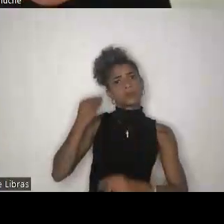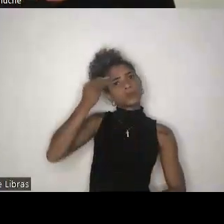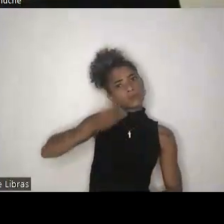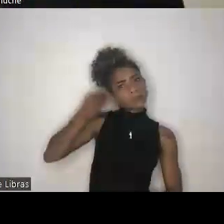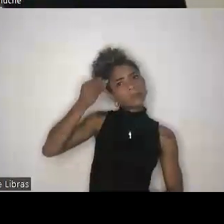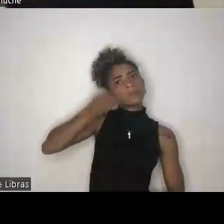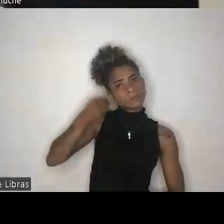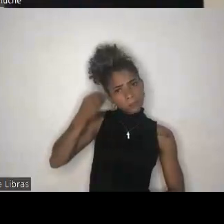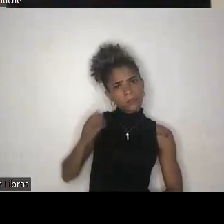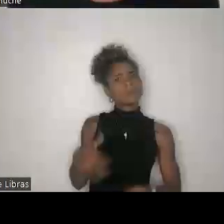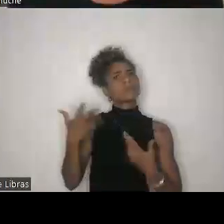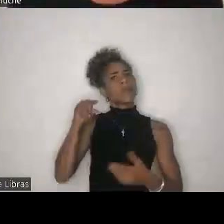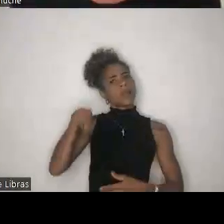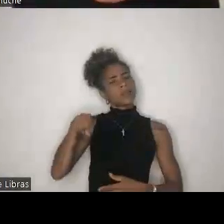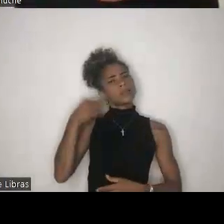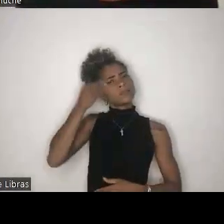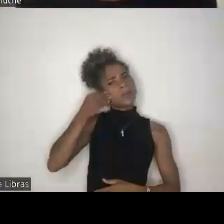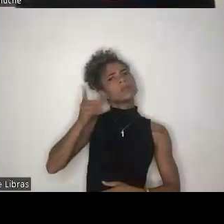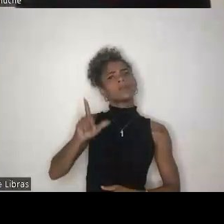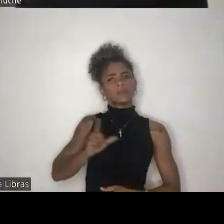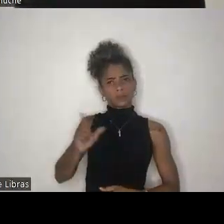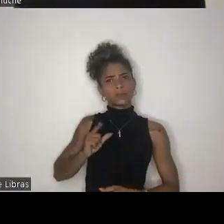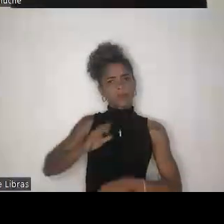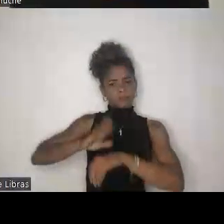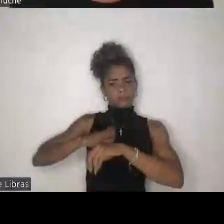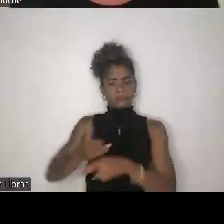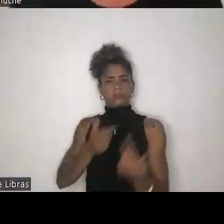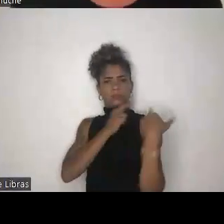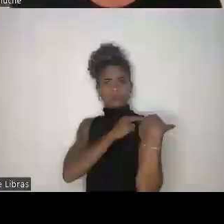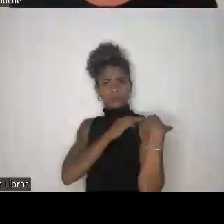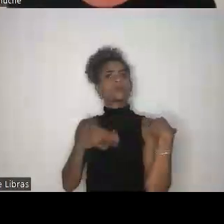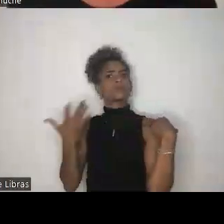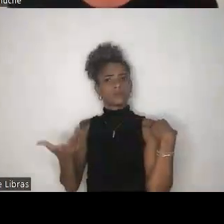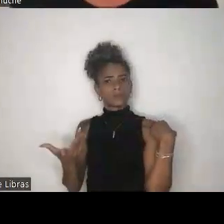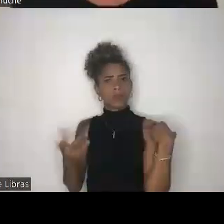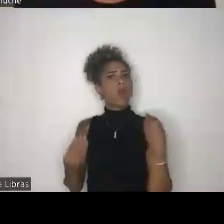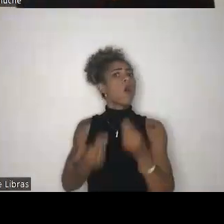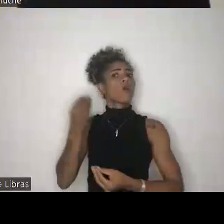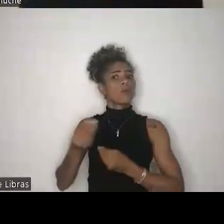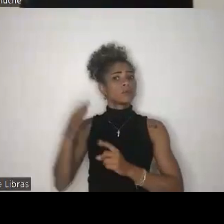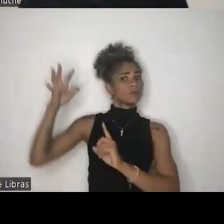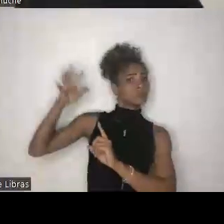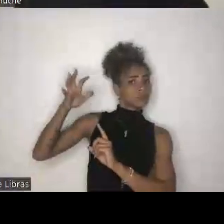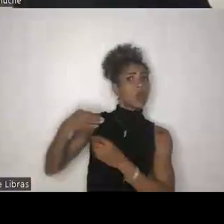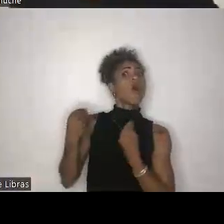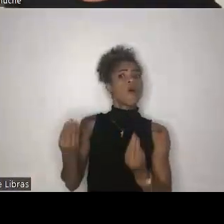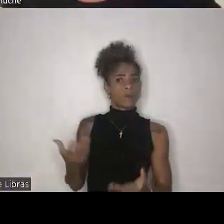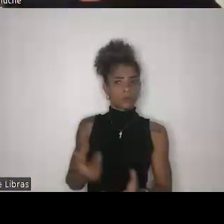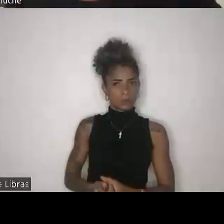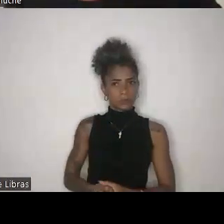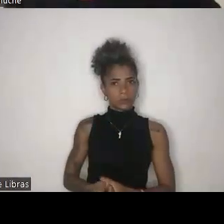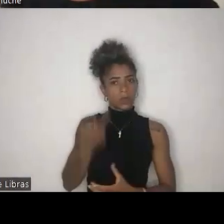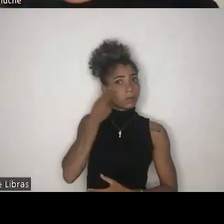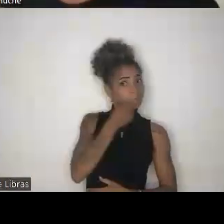Será que essas experiências Elas têm esse papel Será que como que isso impacta né a visitação